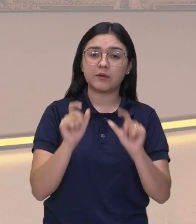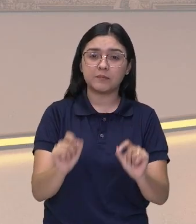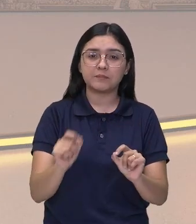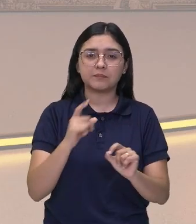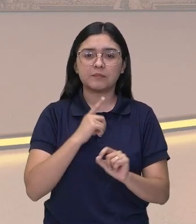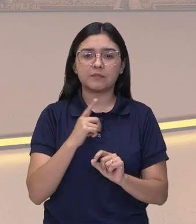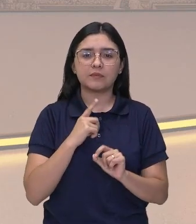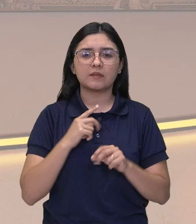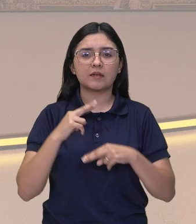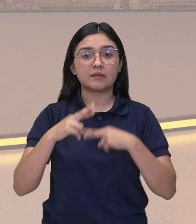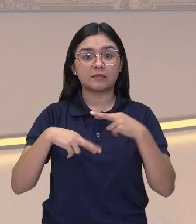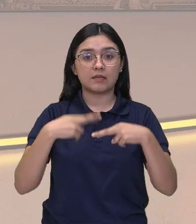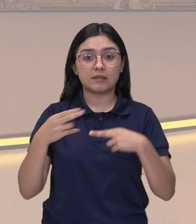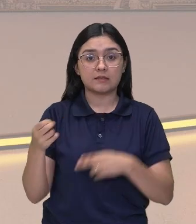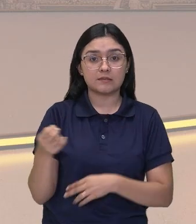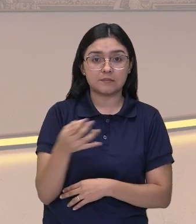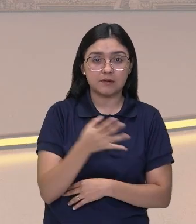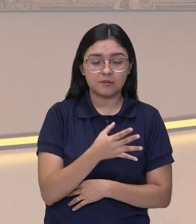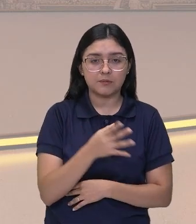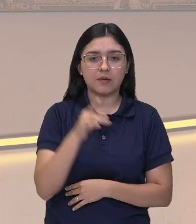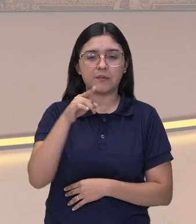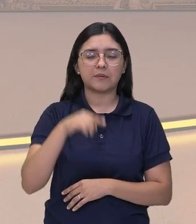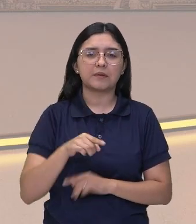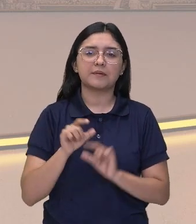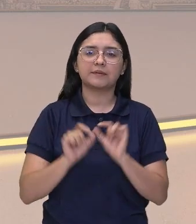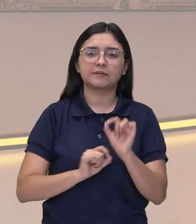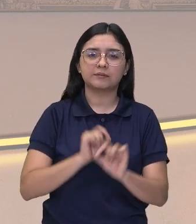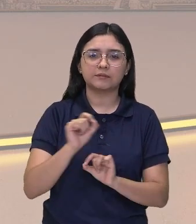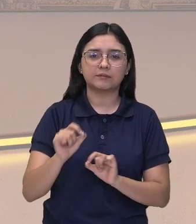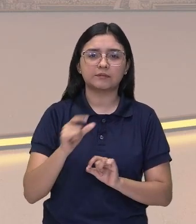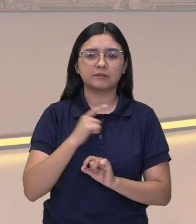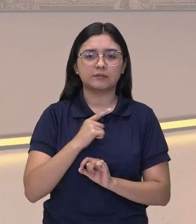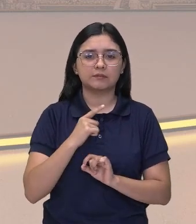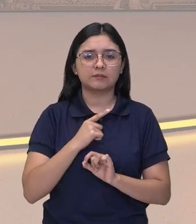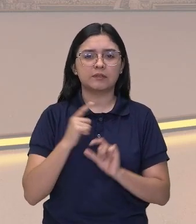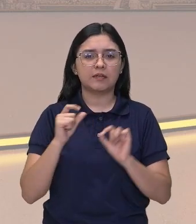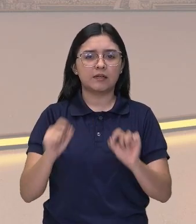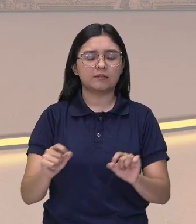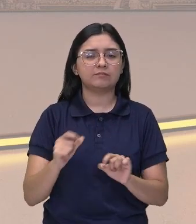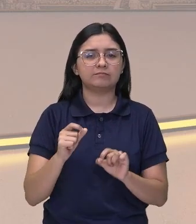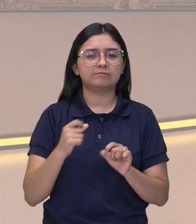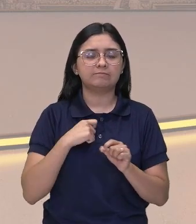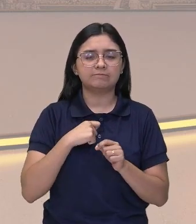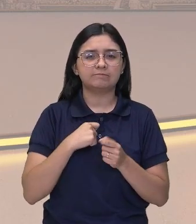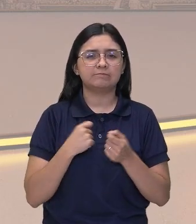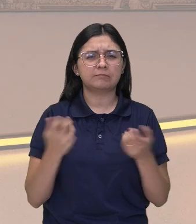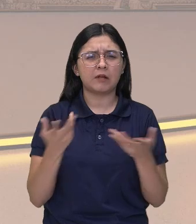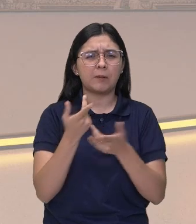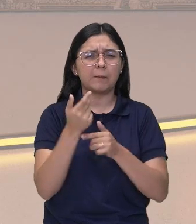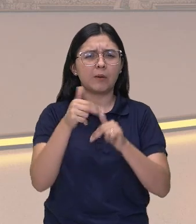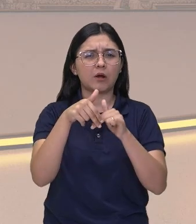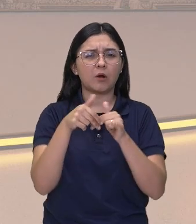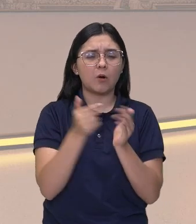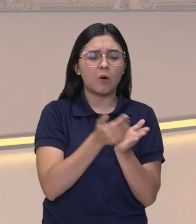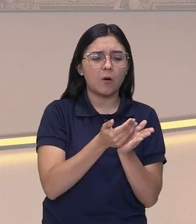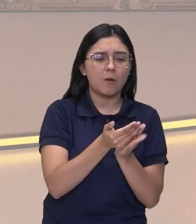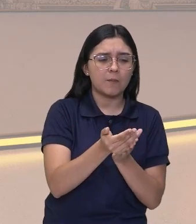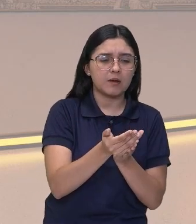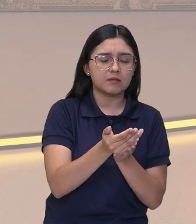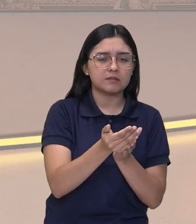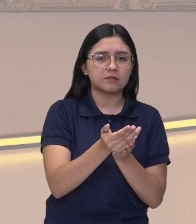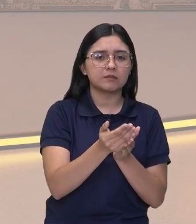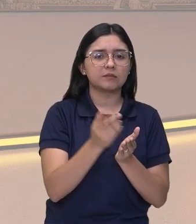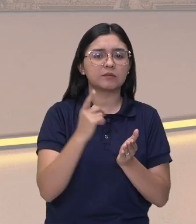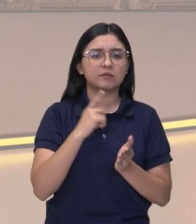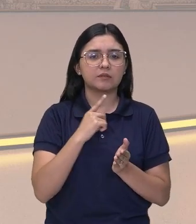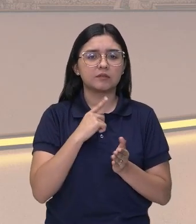esse renascimento, ele é, né, esplêndido. Por quê? Porque ele começa, então, aqui nessa